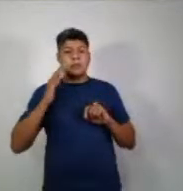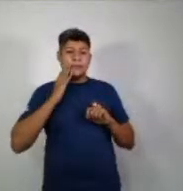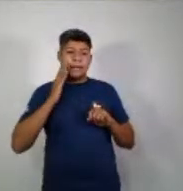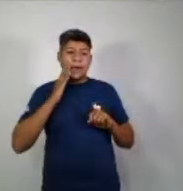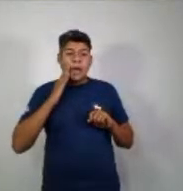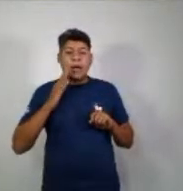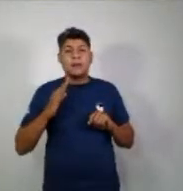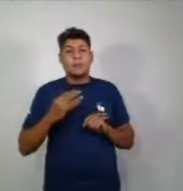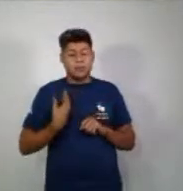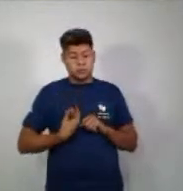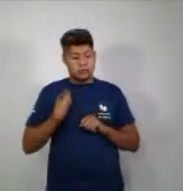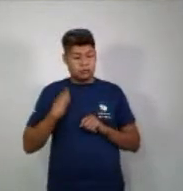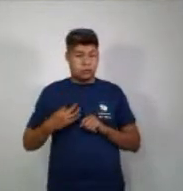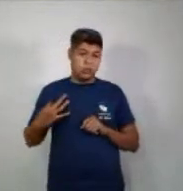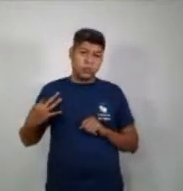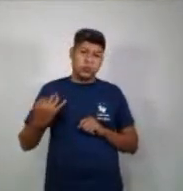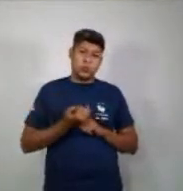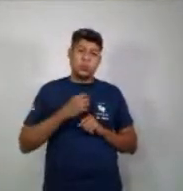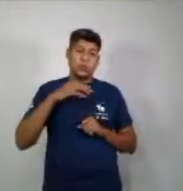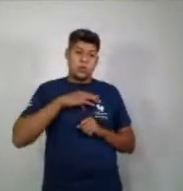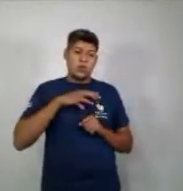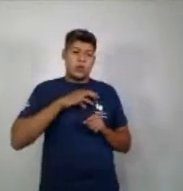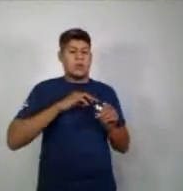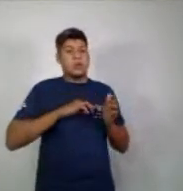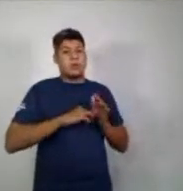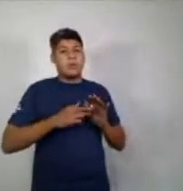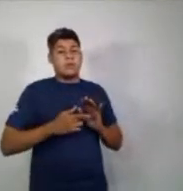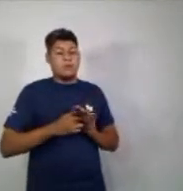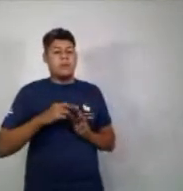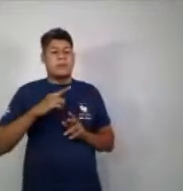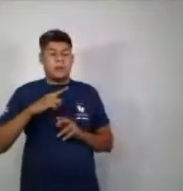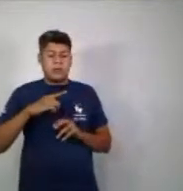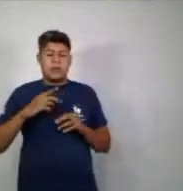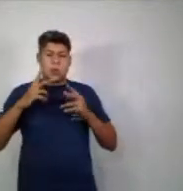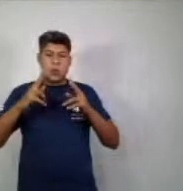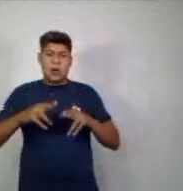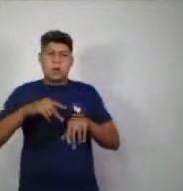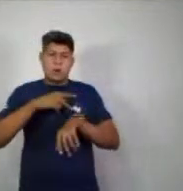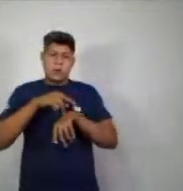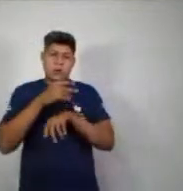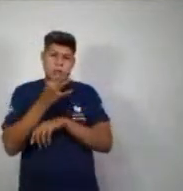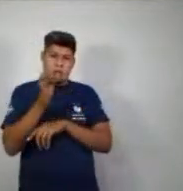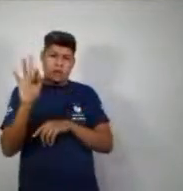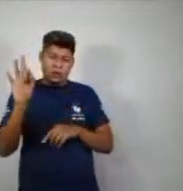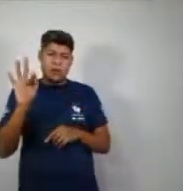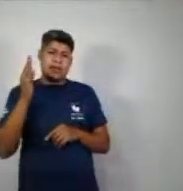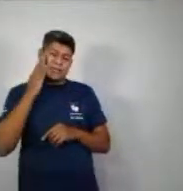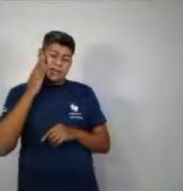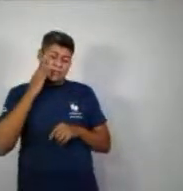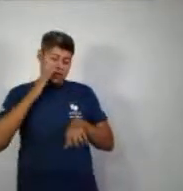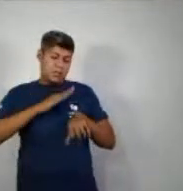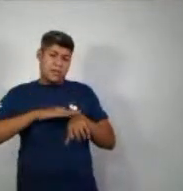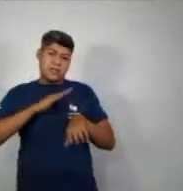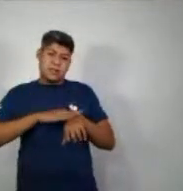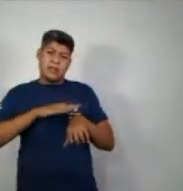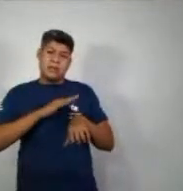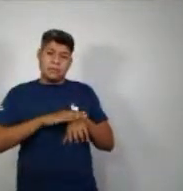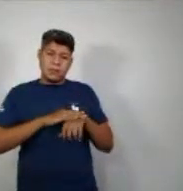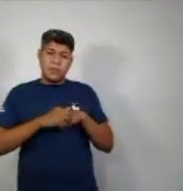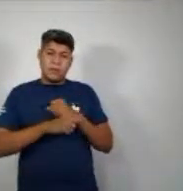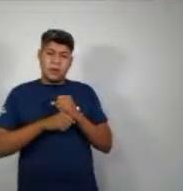já essa relação toda com o português, como ele tinha com o francês, durante um tempo, nesse